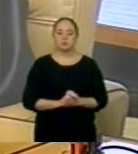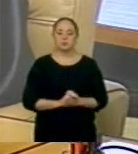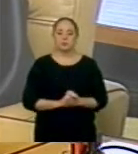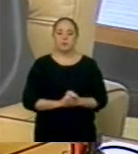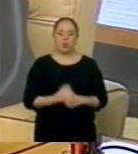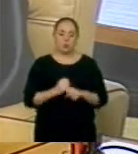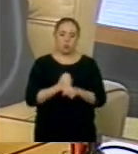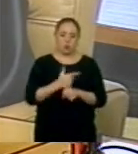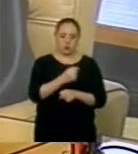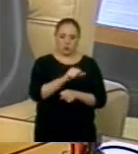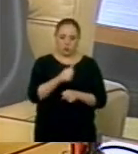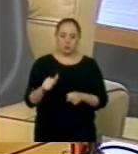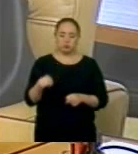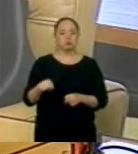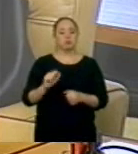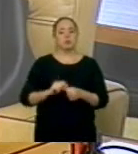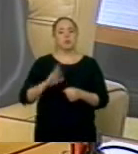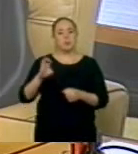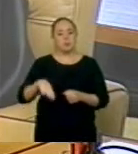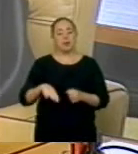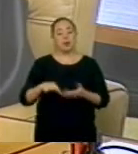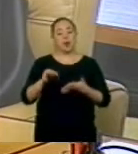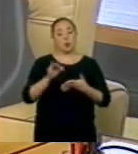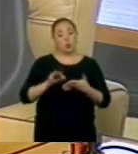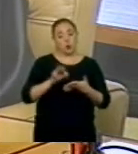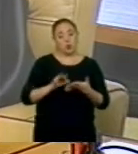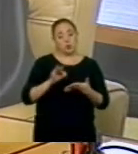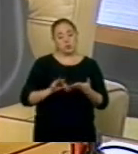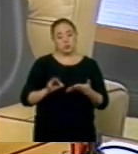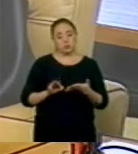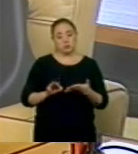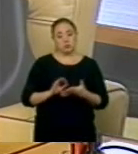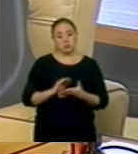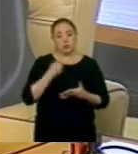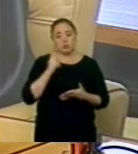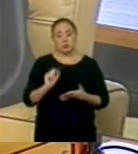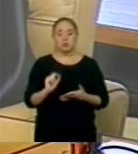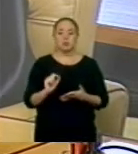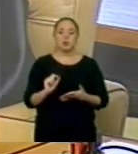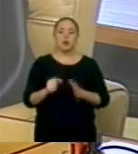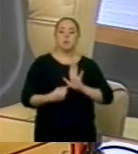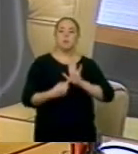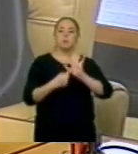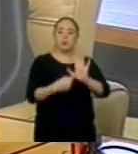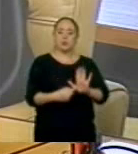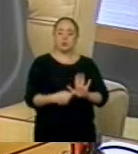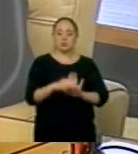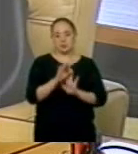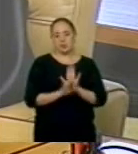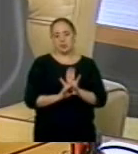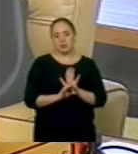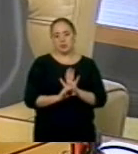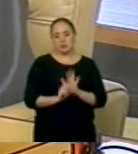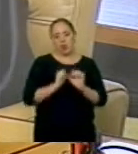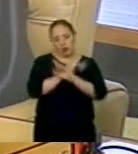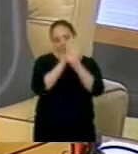2011 agiu bem ao promover a correção, diz o professor Luiz Antônio Câmara, e deixar expressa, pois clara ela